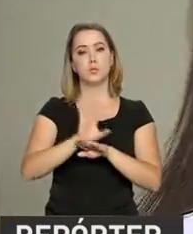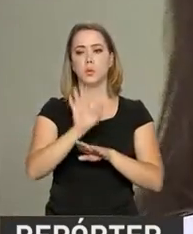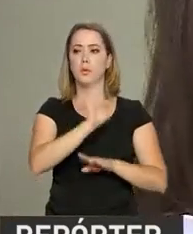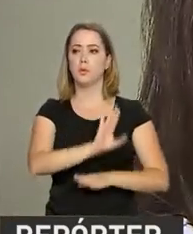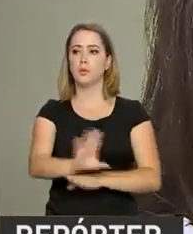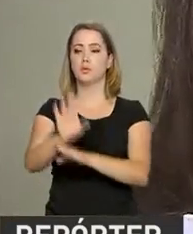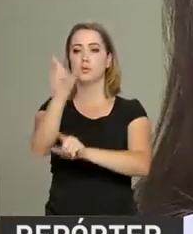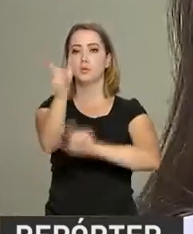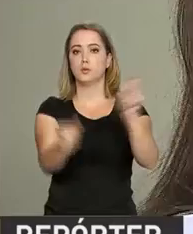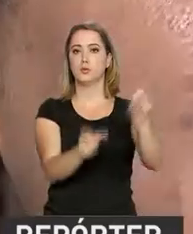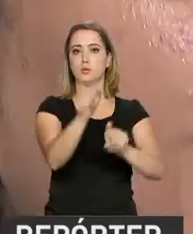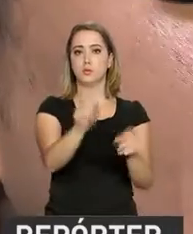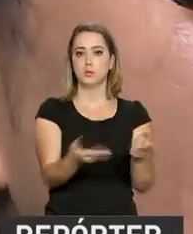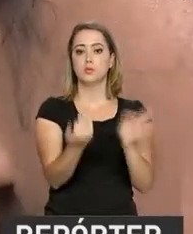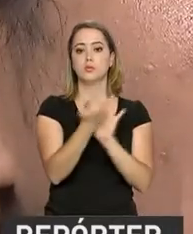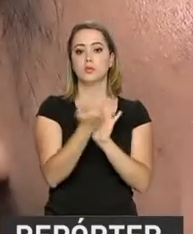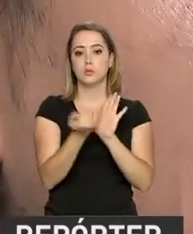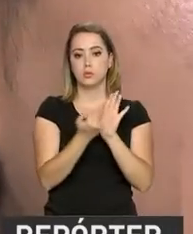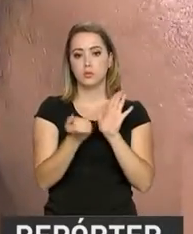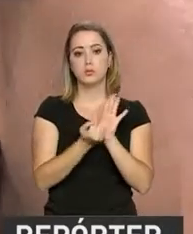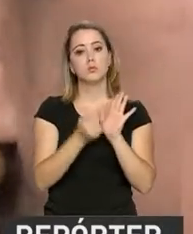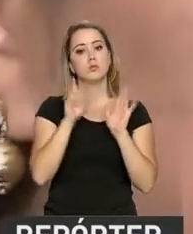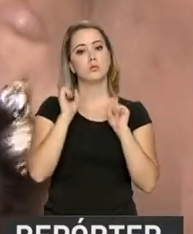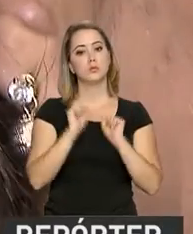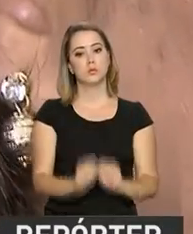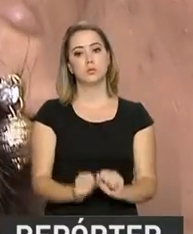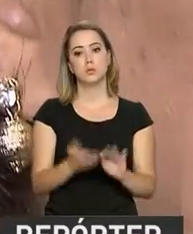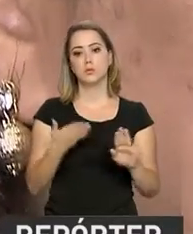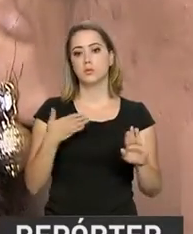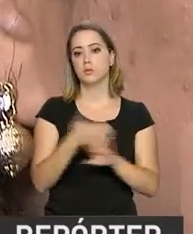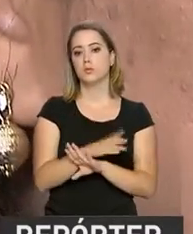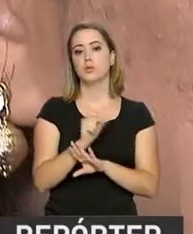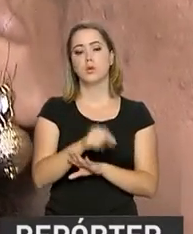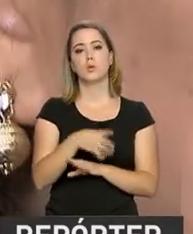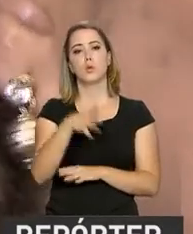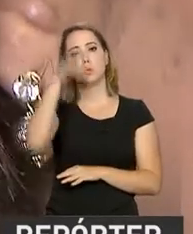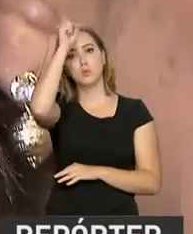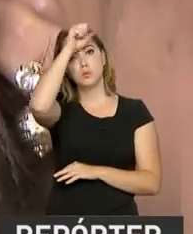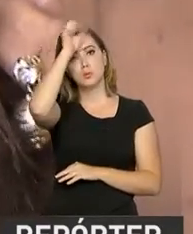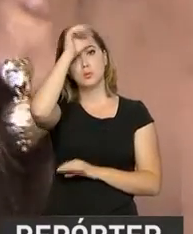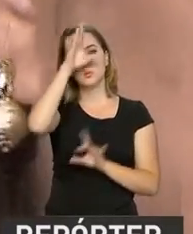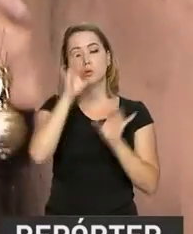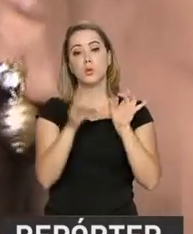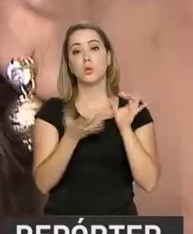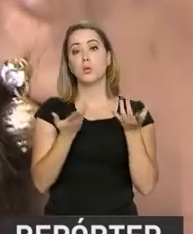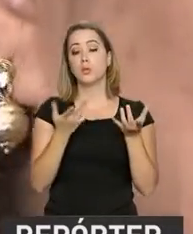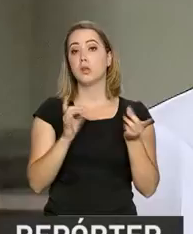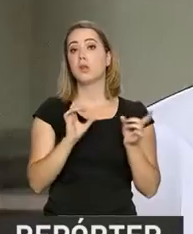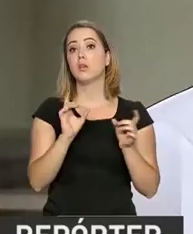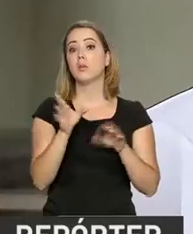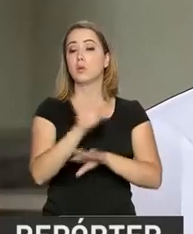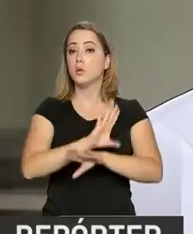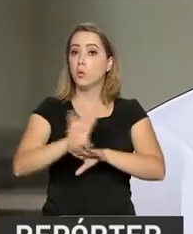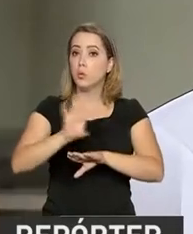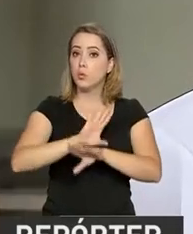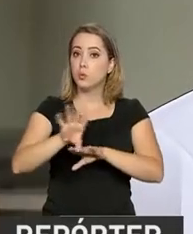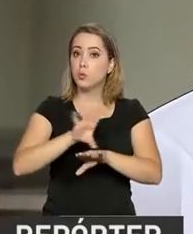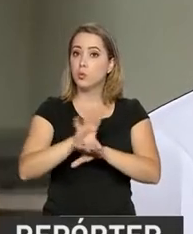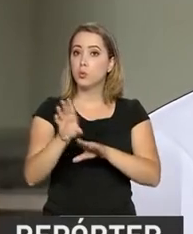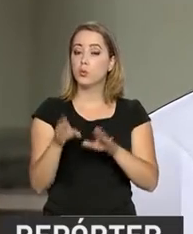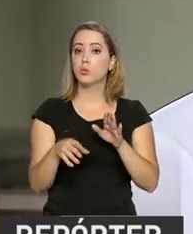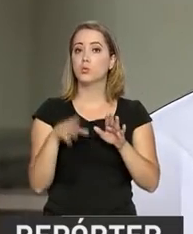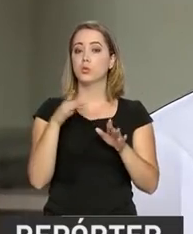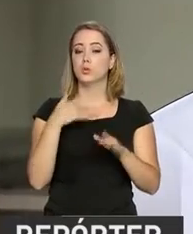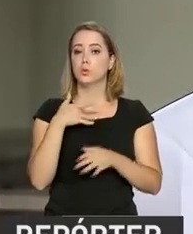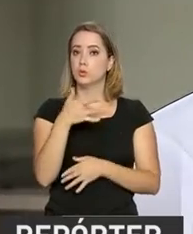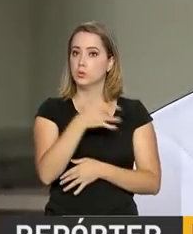o programa é uma oportunidade de colocar em prática o que aprendeu com a especialização em medicina da família. O nível de experiência que a